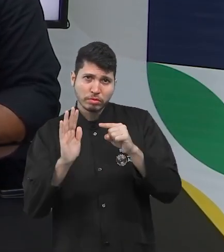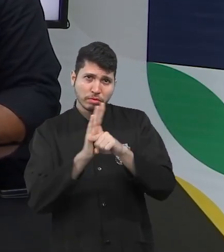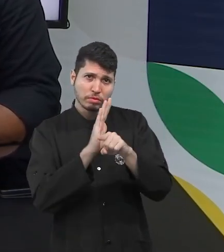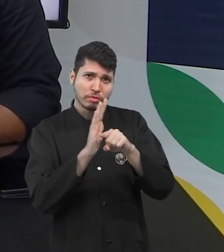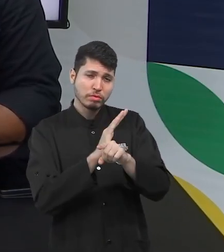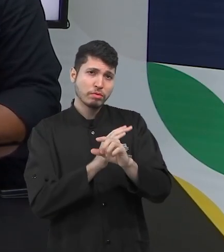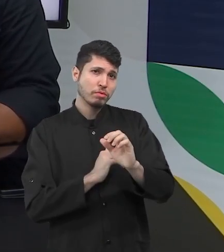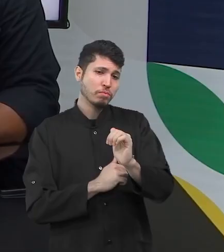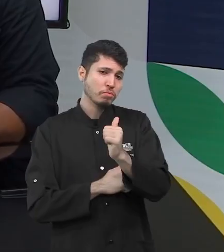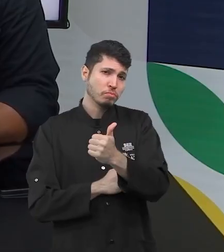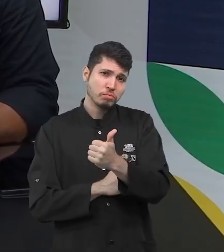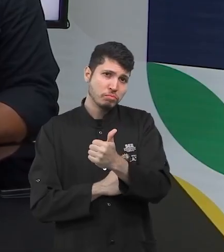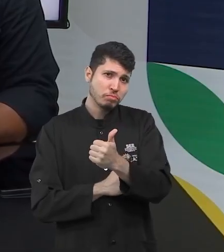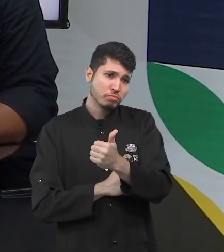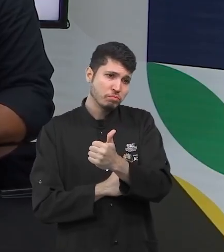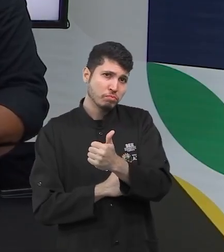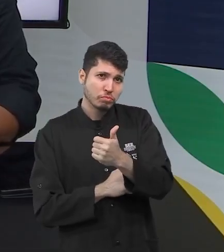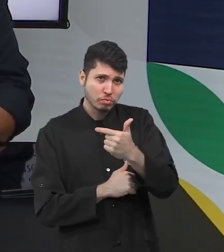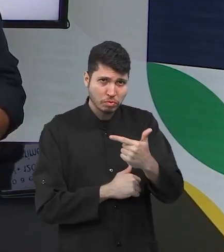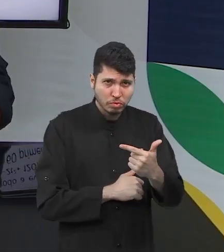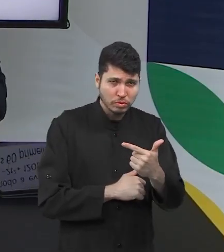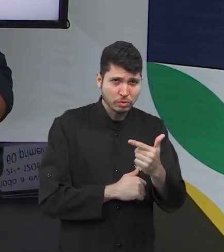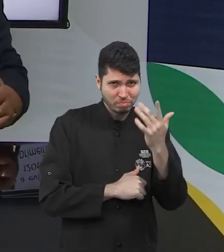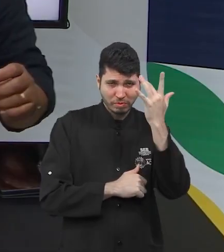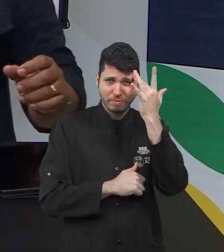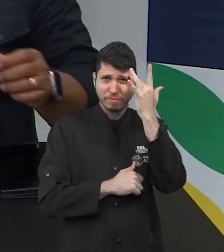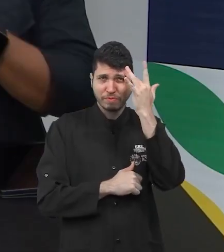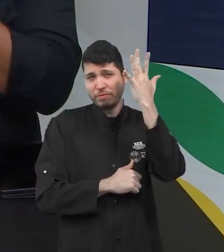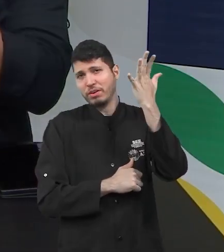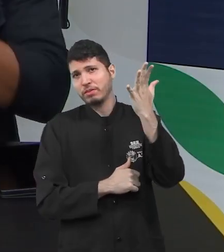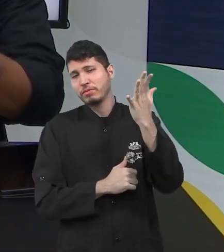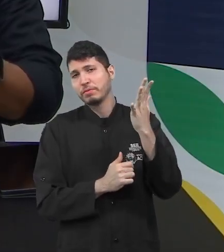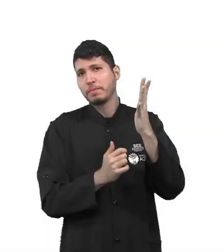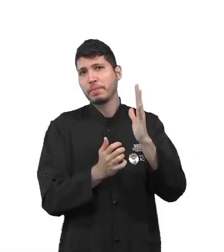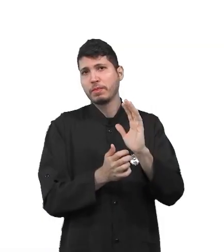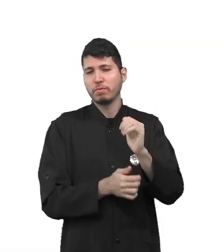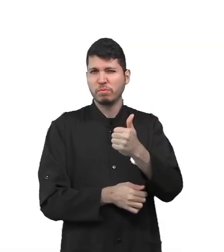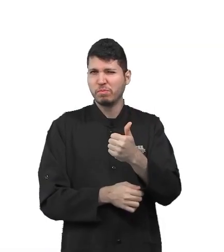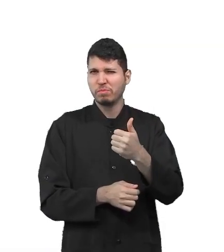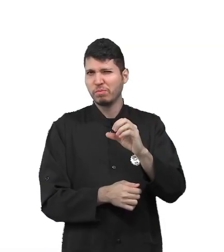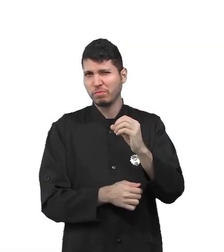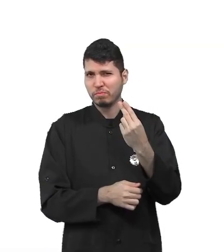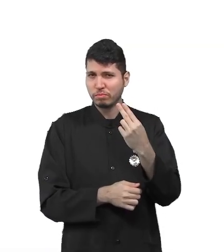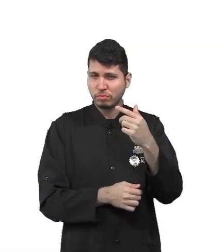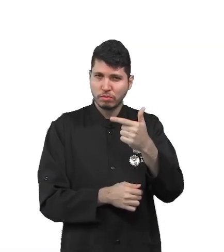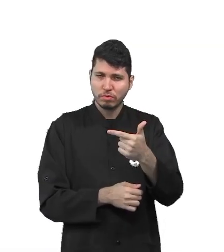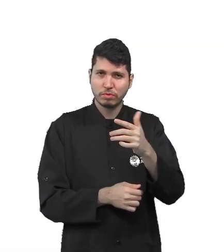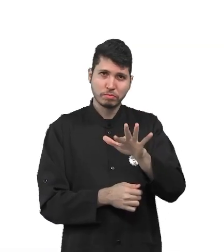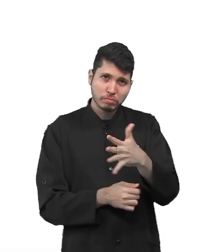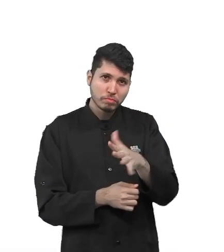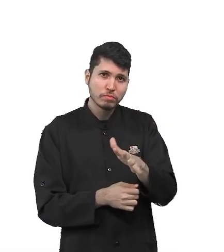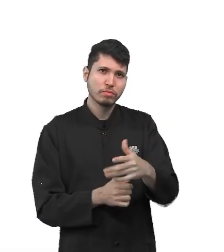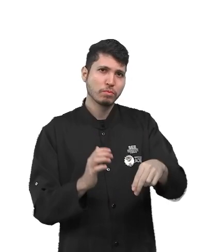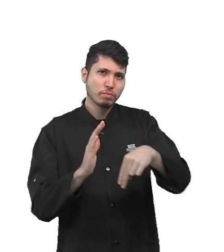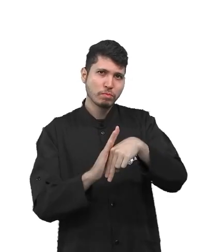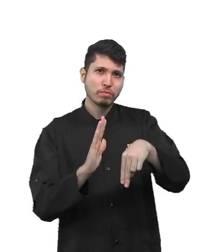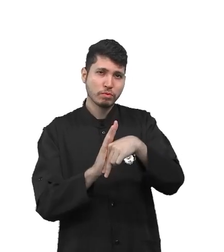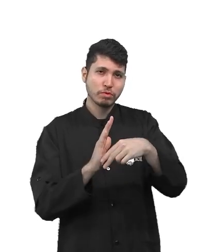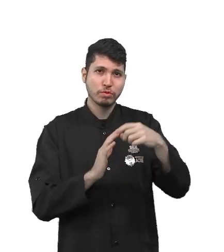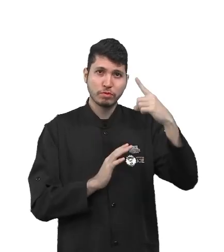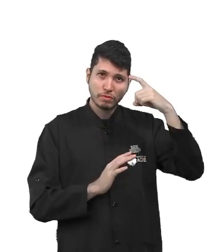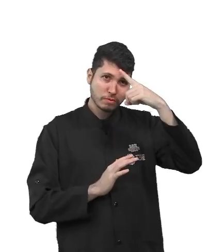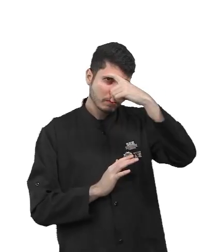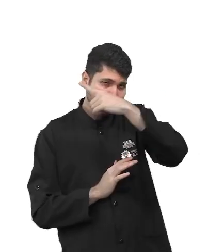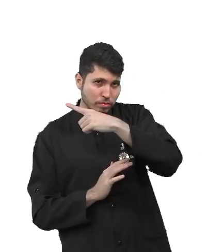até o nível 2, tá bom? Que a TRI pode considerar. Vem comigo na resolução. Eu tenho aqui, ó, para evitar uma epidemia, a Secretaria de Saúde de uma